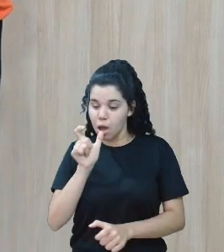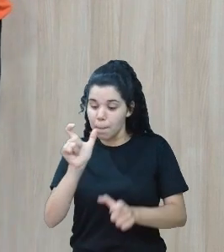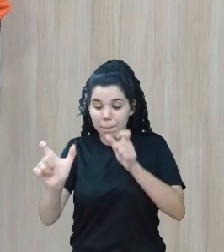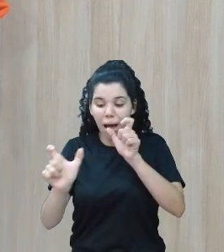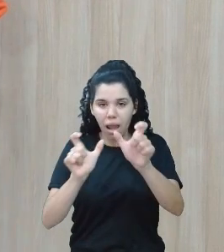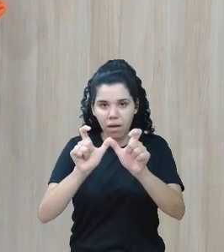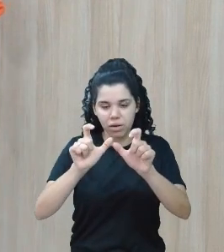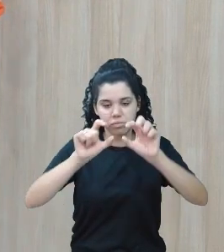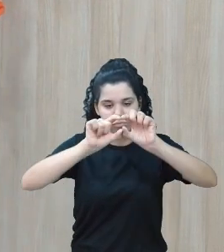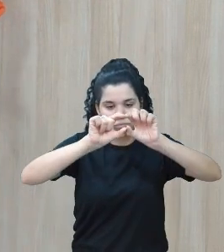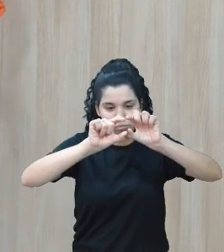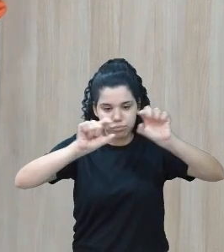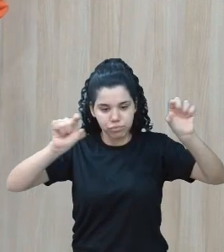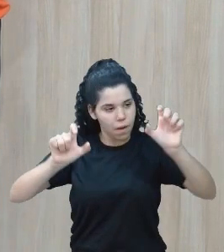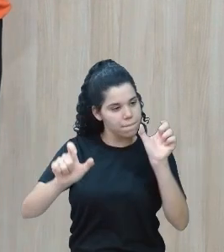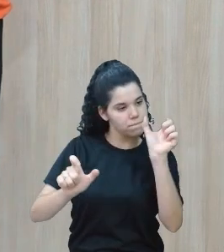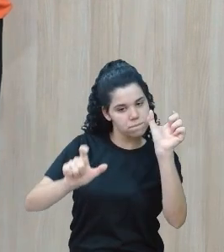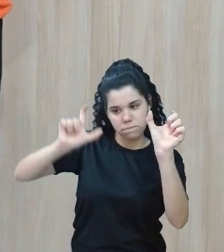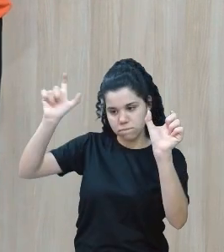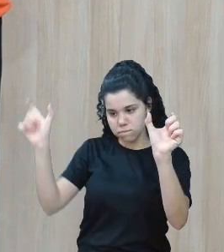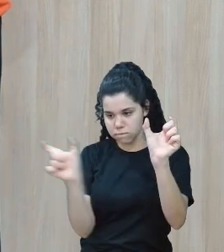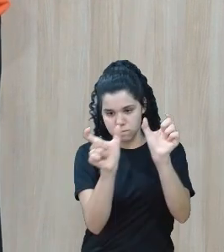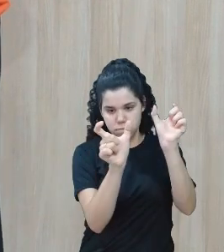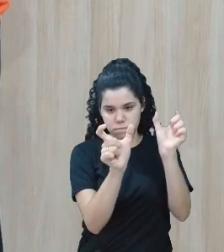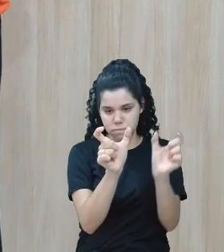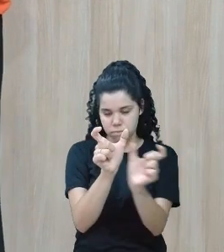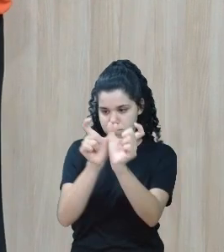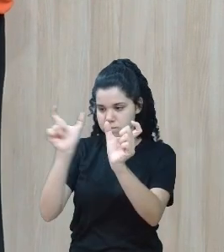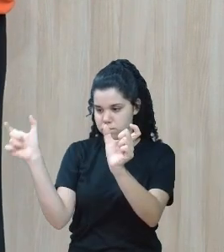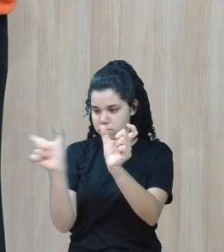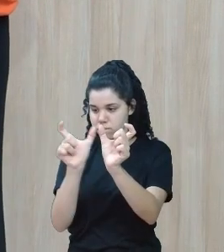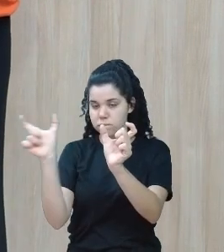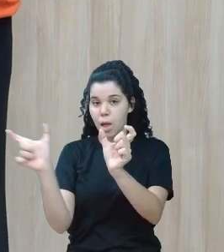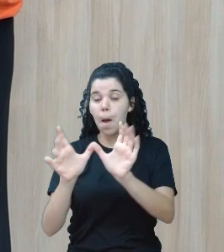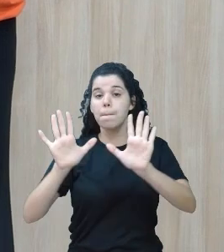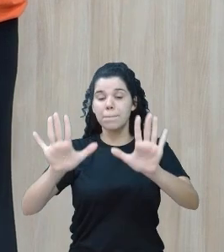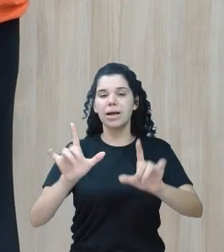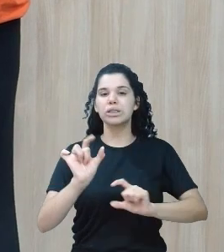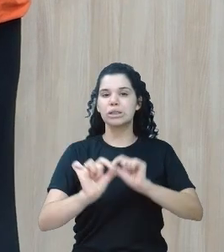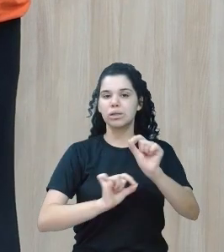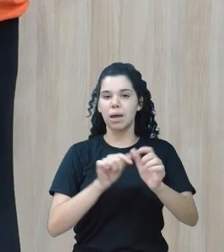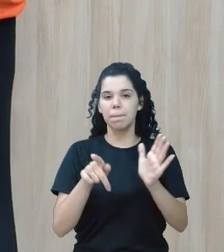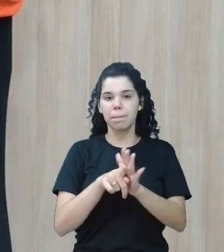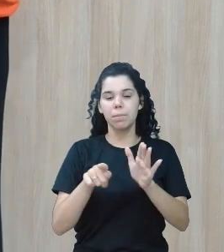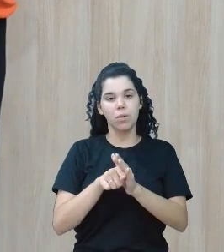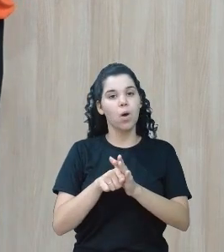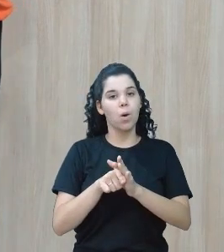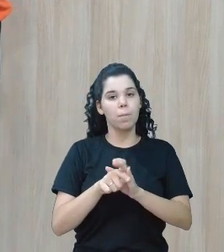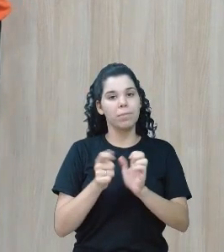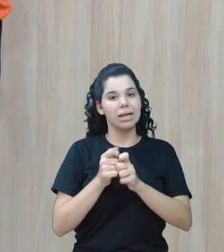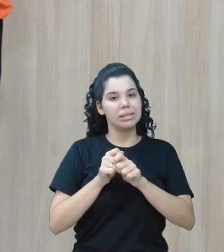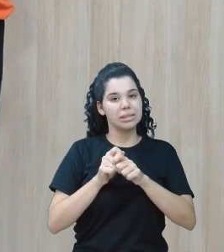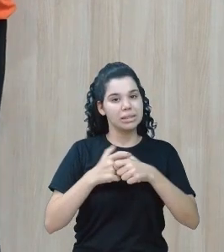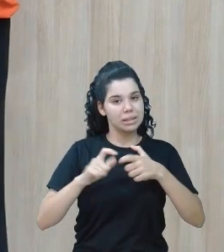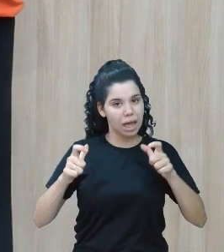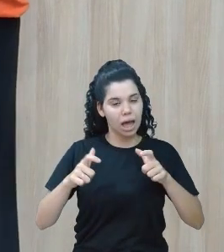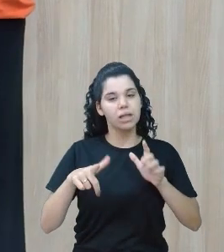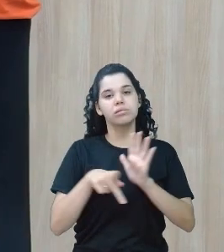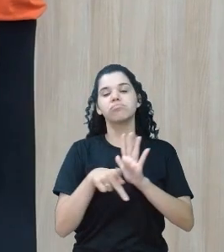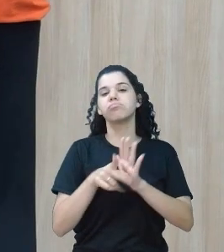continuar ocupando essa categoria, mas elas podem também, sintaticamente, dependendo da posição que elas